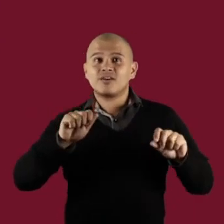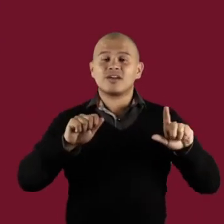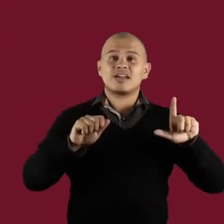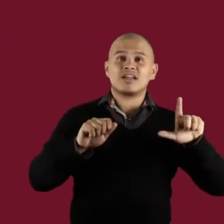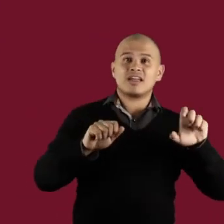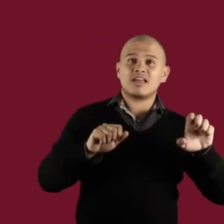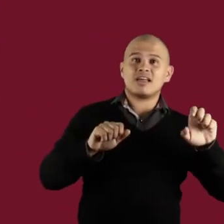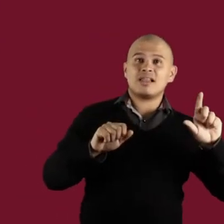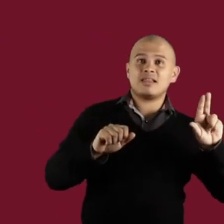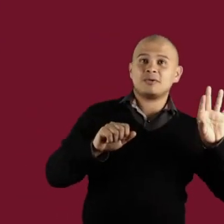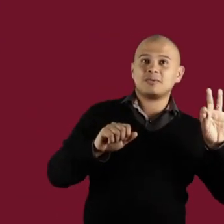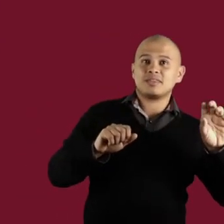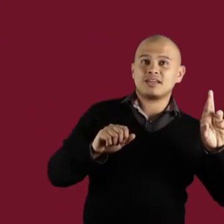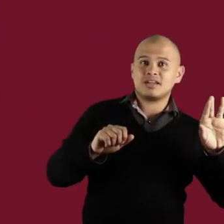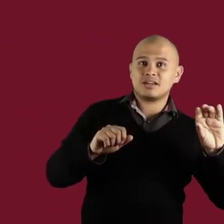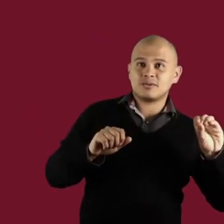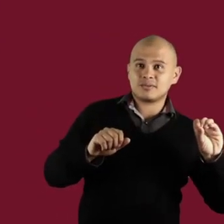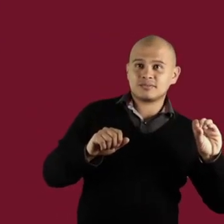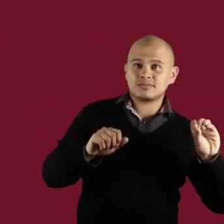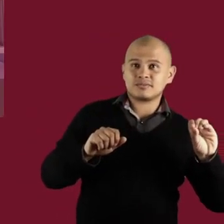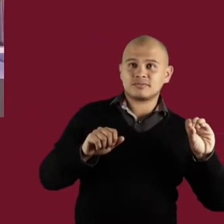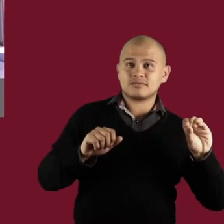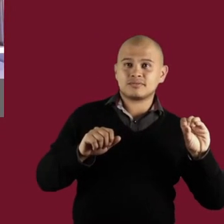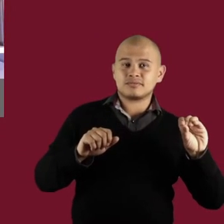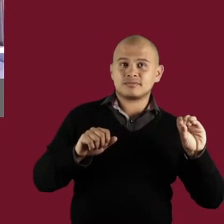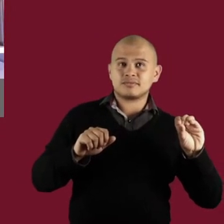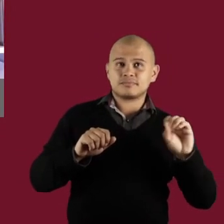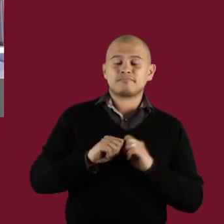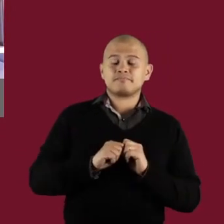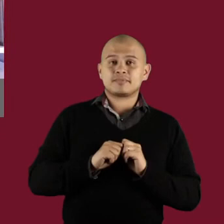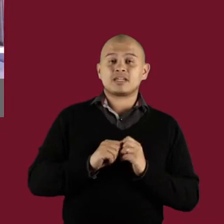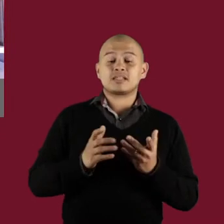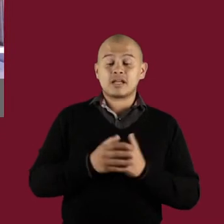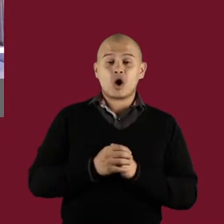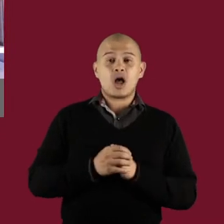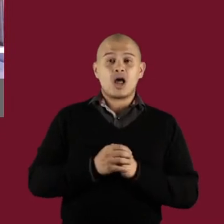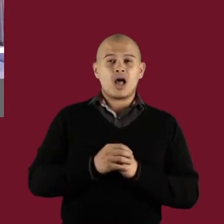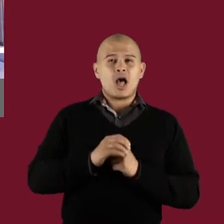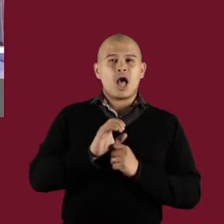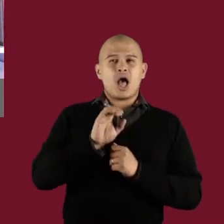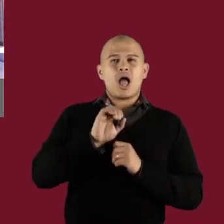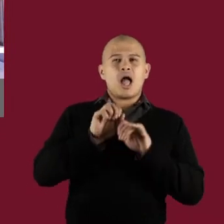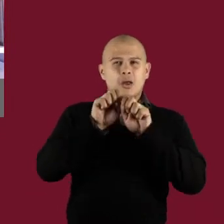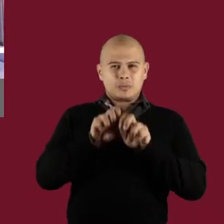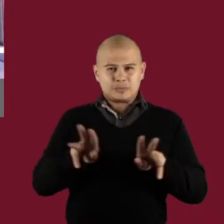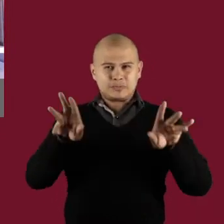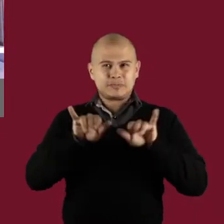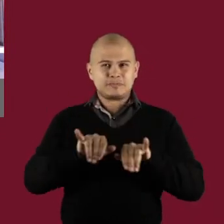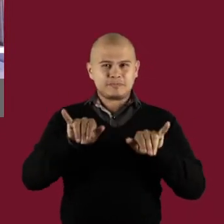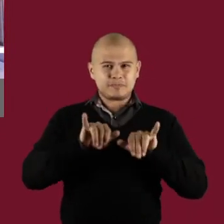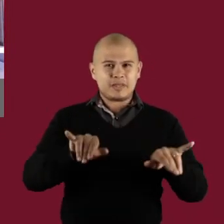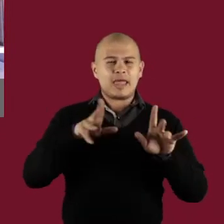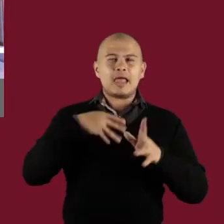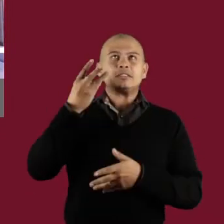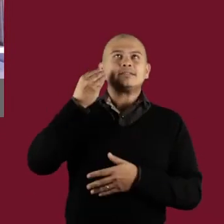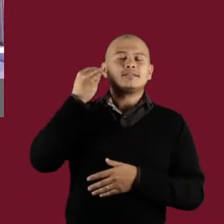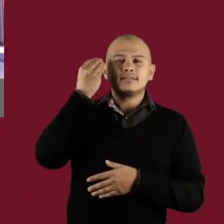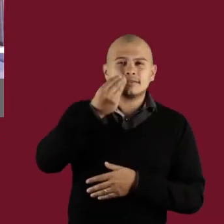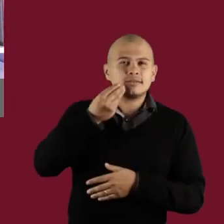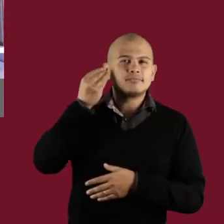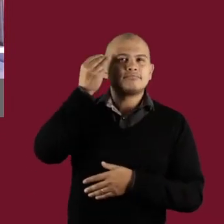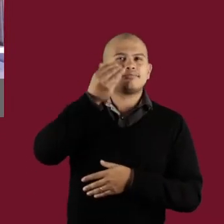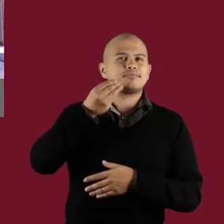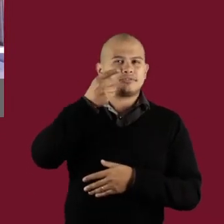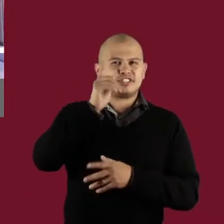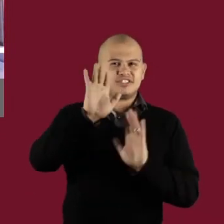Ok, vamos. A ONU News é uma experiência, como você disse, não é?